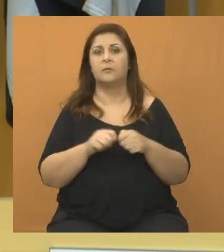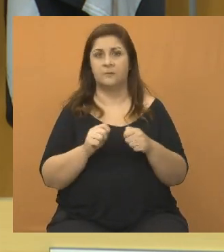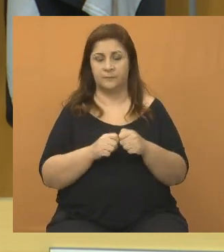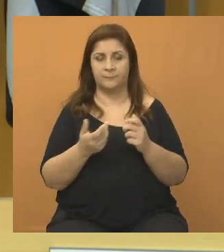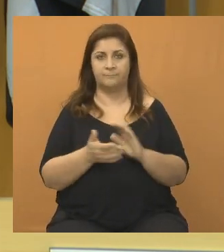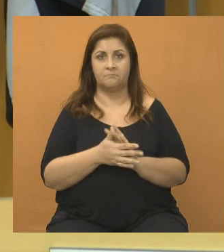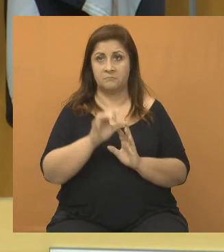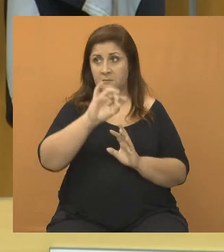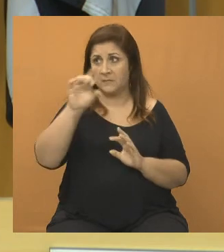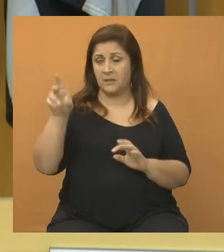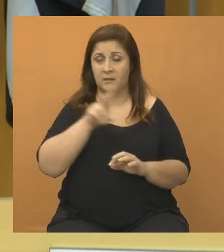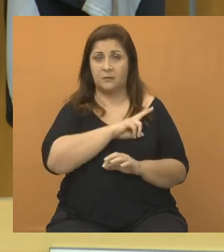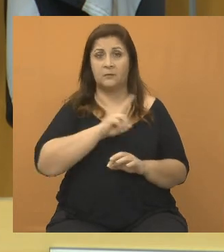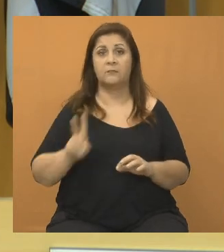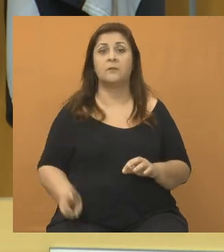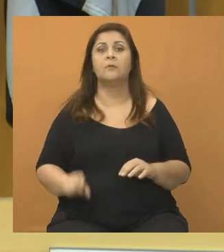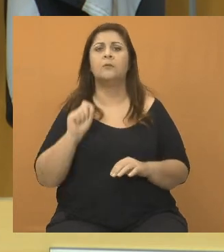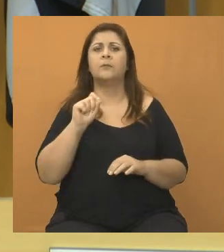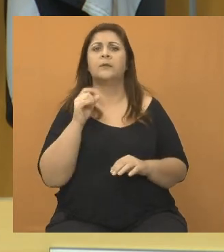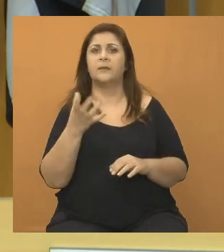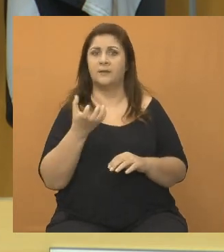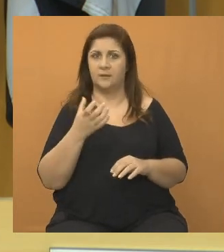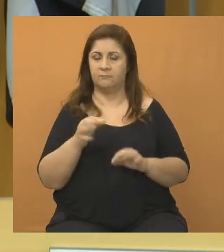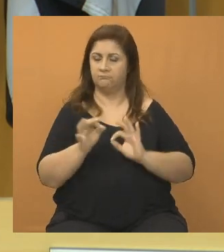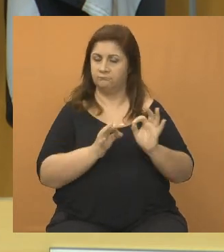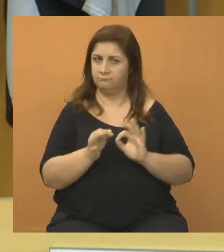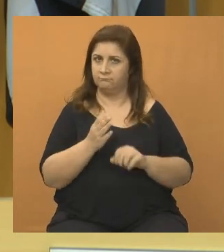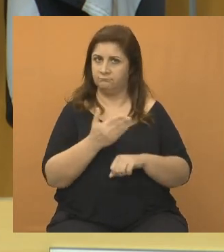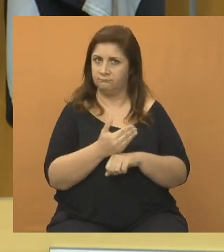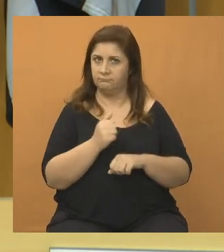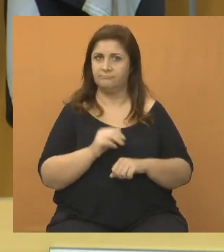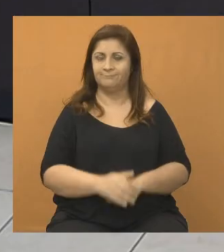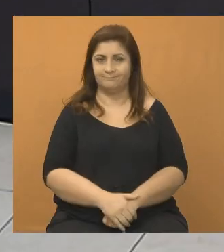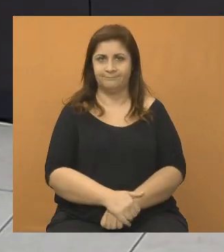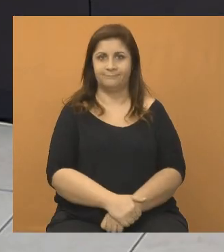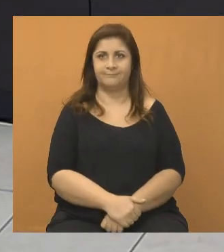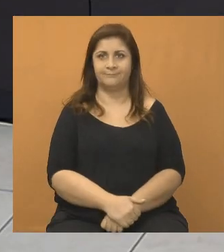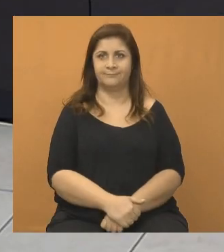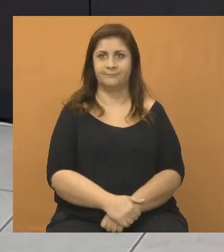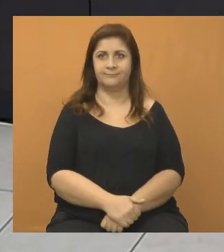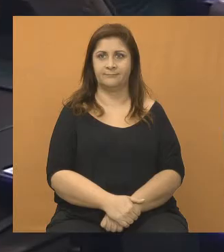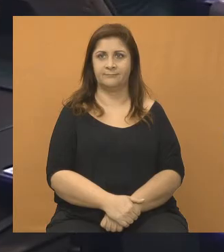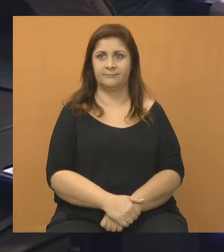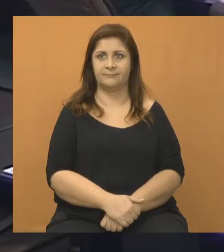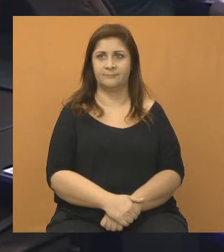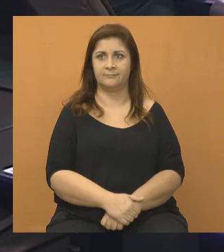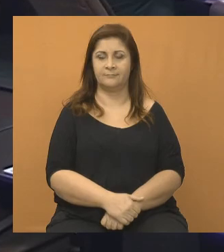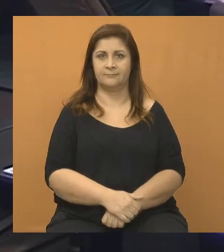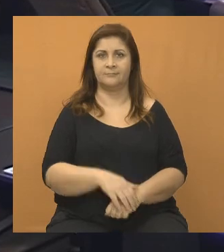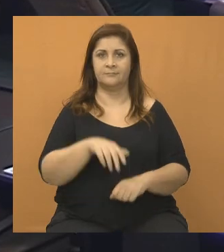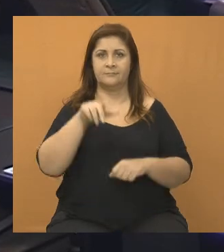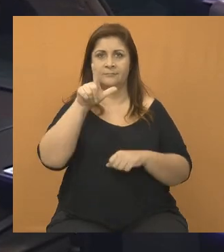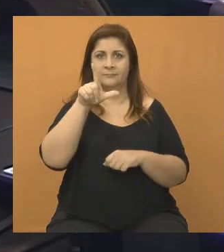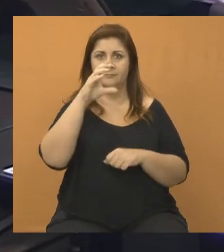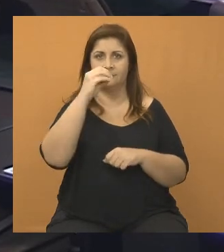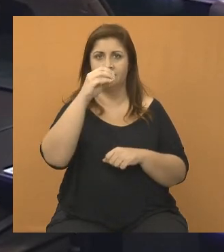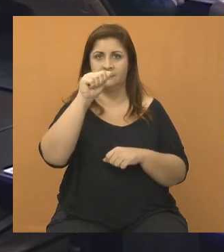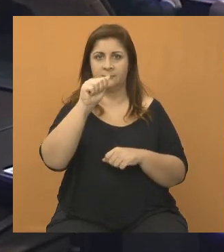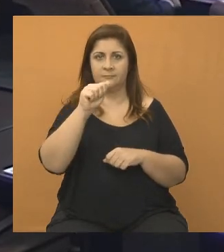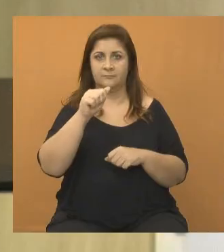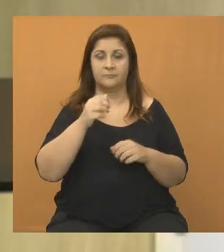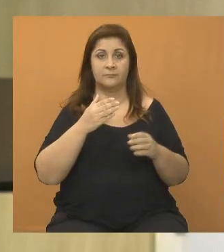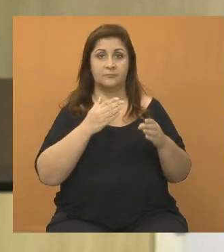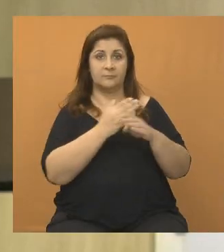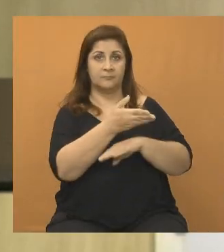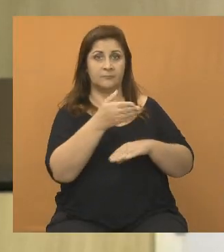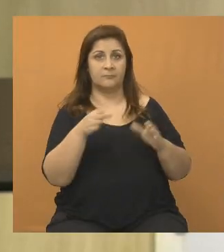os vereadores querem, já bem organizado. Obrigado, Celso. Lembrando que a LOA aprova ela até o dia 30